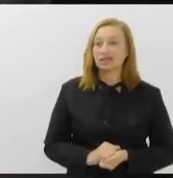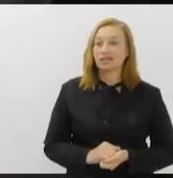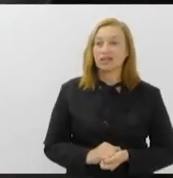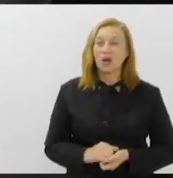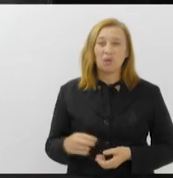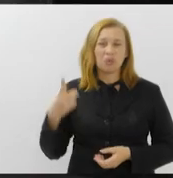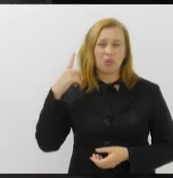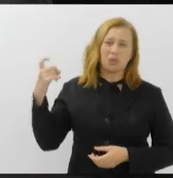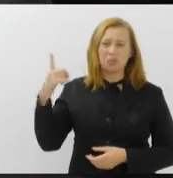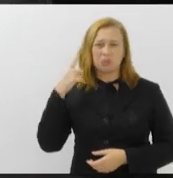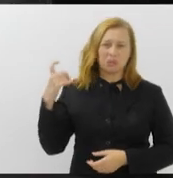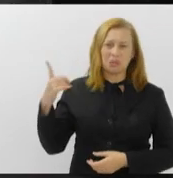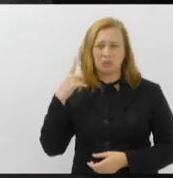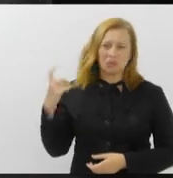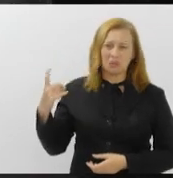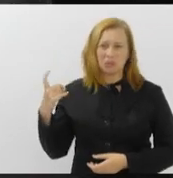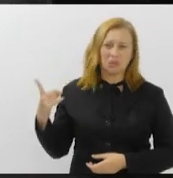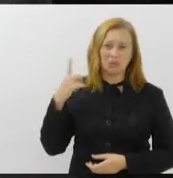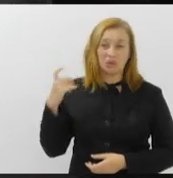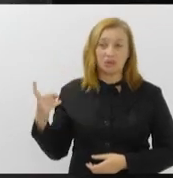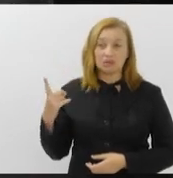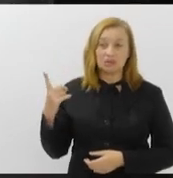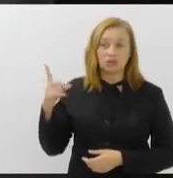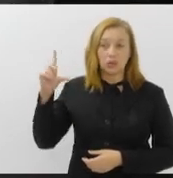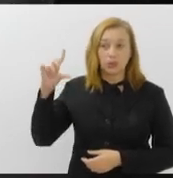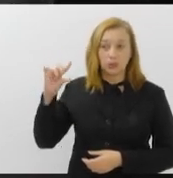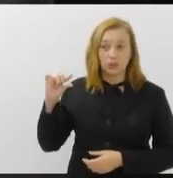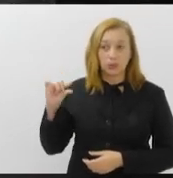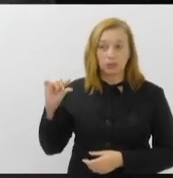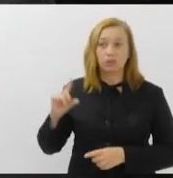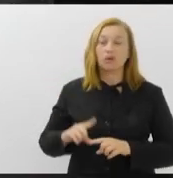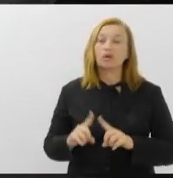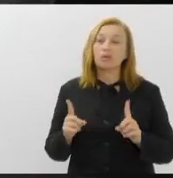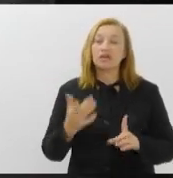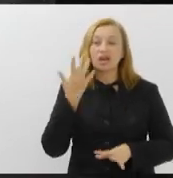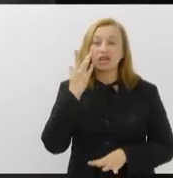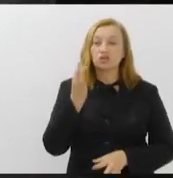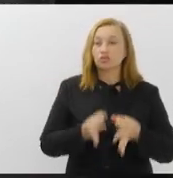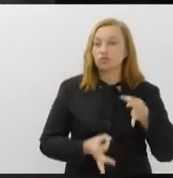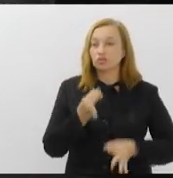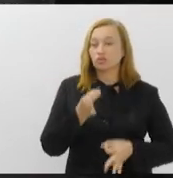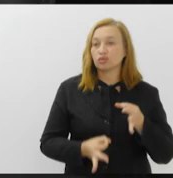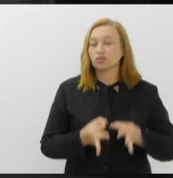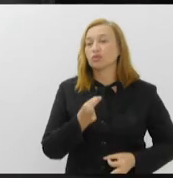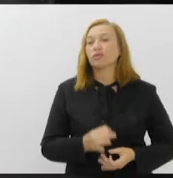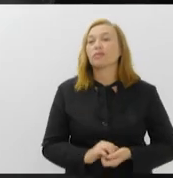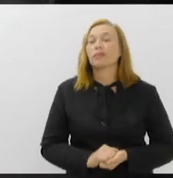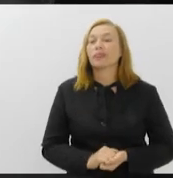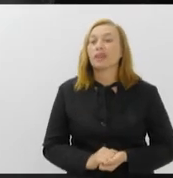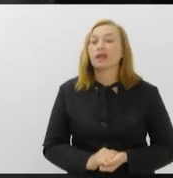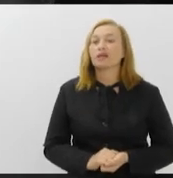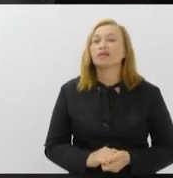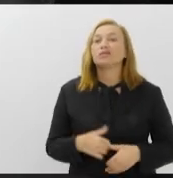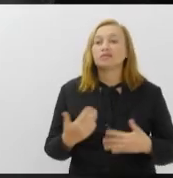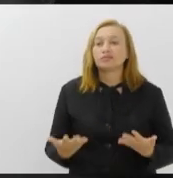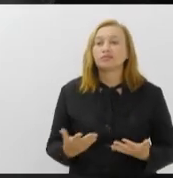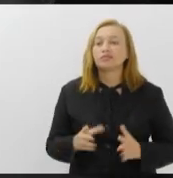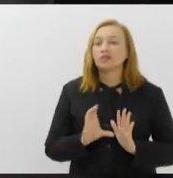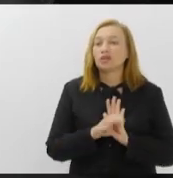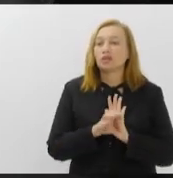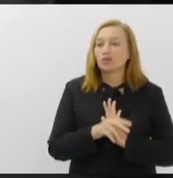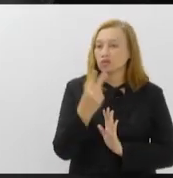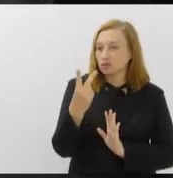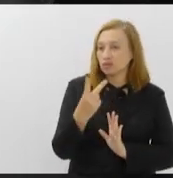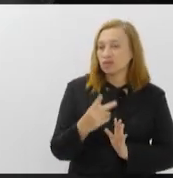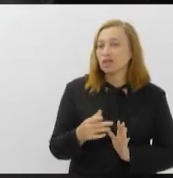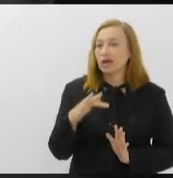eu já sou uma pessoa um pouco dispersiva, para mim é um pouco difícil, né? Mas acho justo. Então, deixar esses dois conceitos aí, fazer